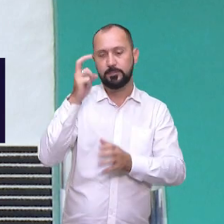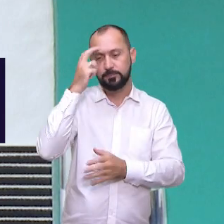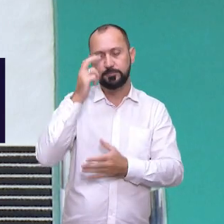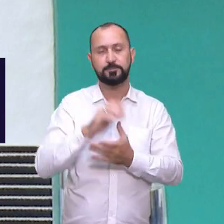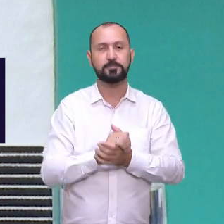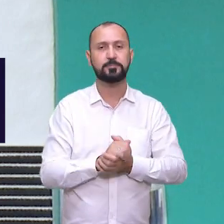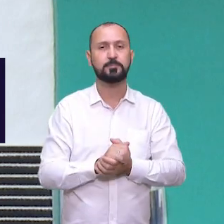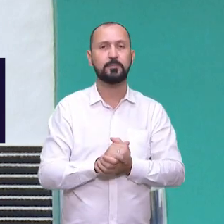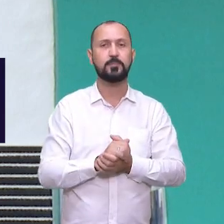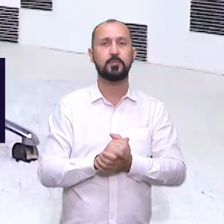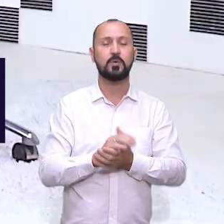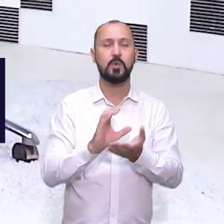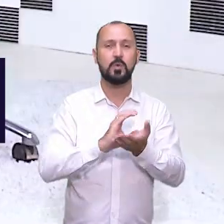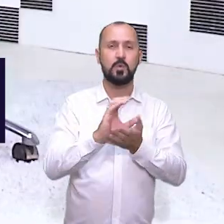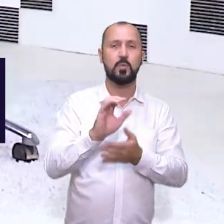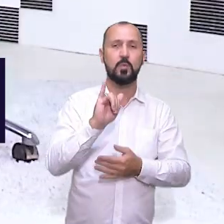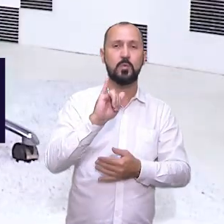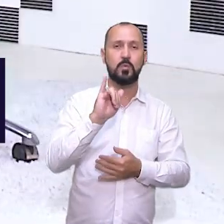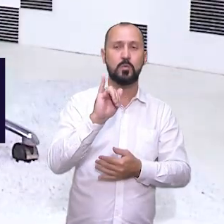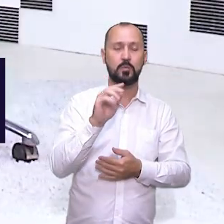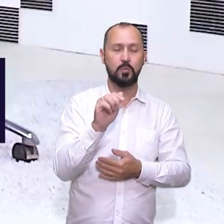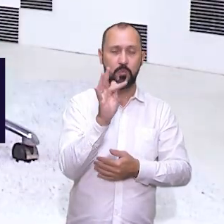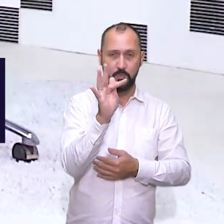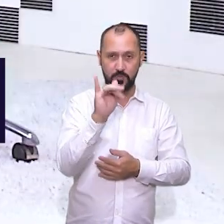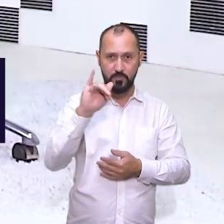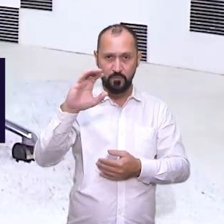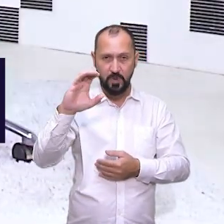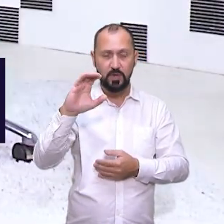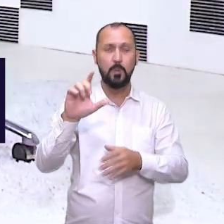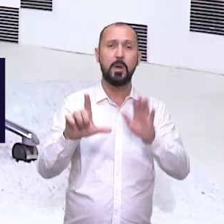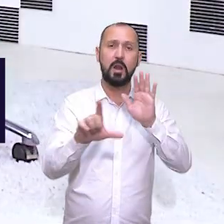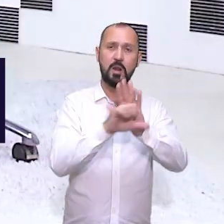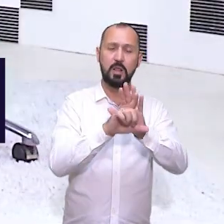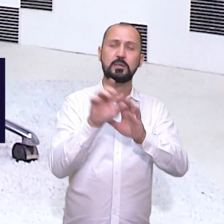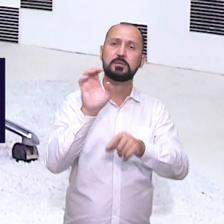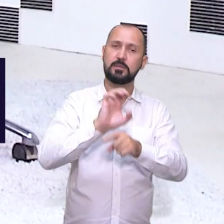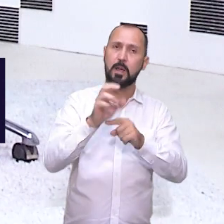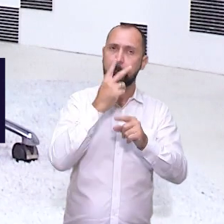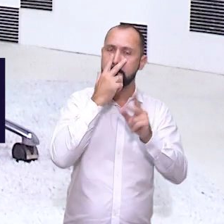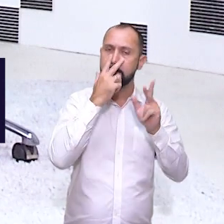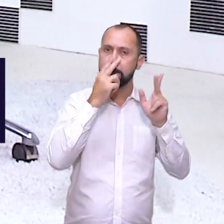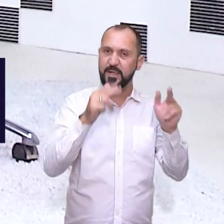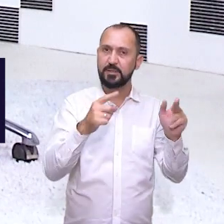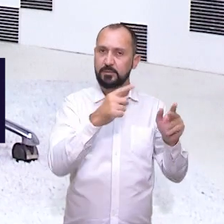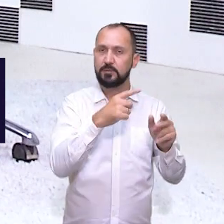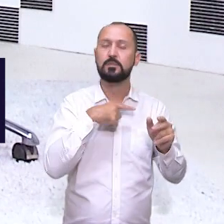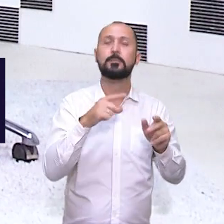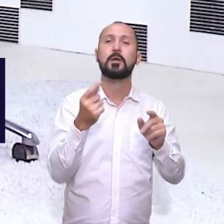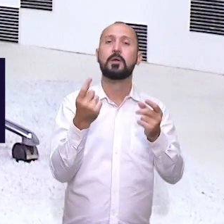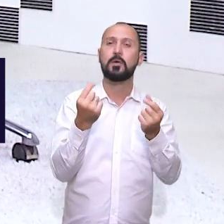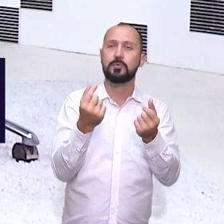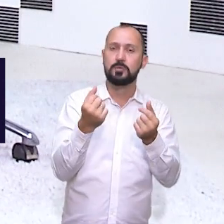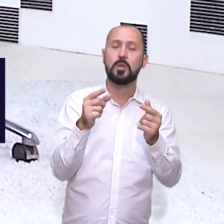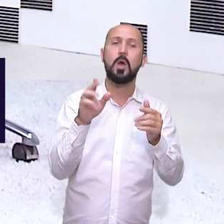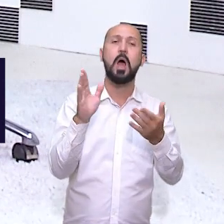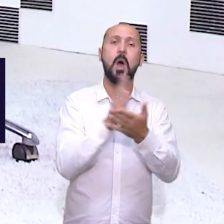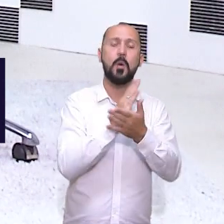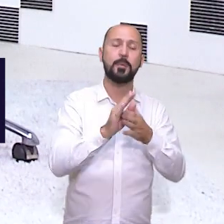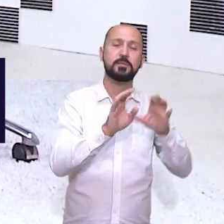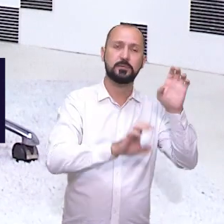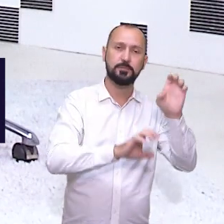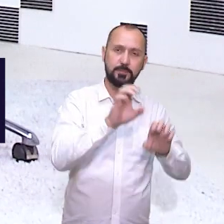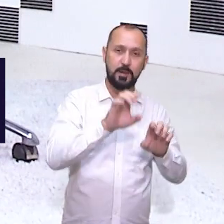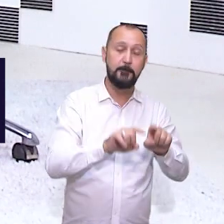dos recursos para a cultura? O Fundo de Investimento à Cultura, que é uma lei estadual, é muito parecido com a Lei Rouanet. Também